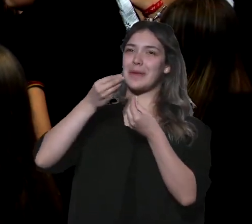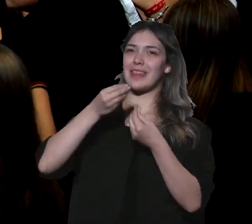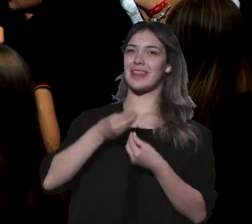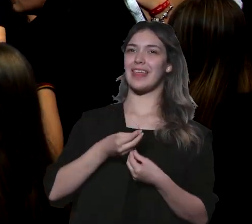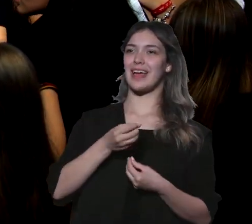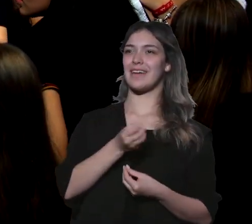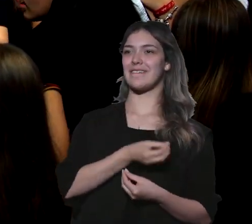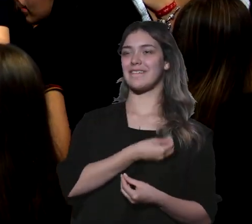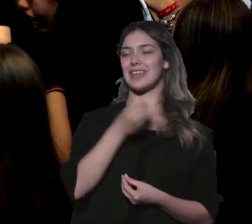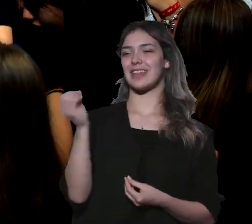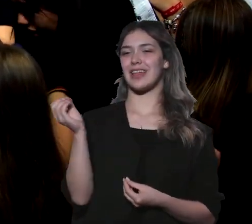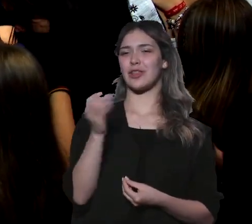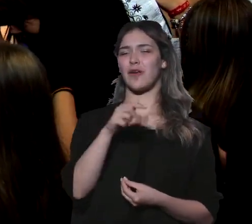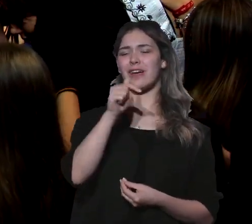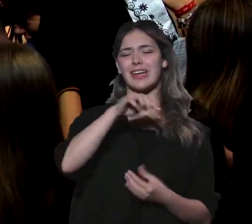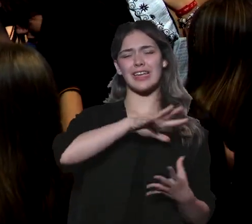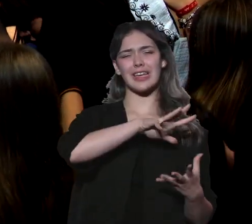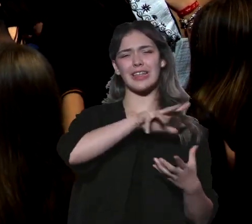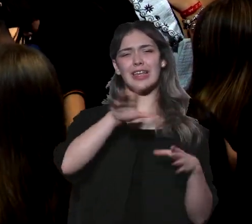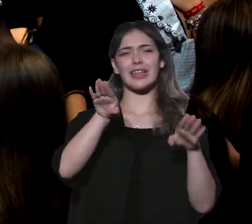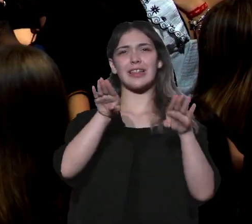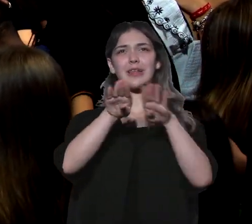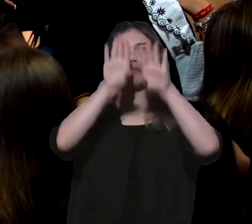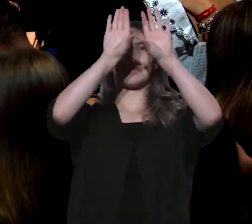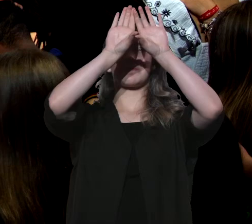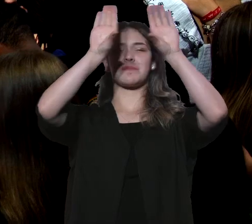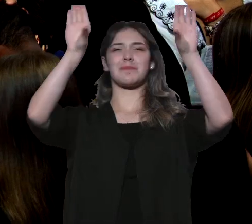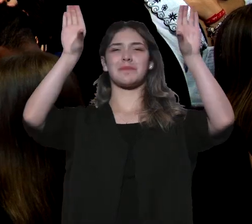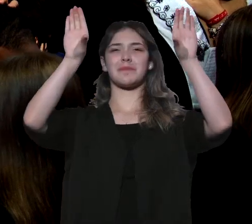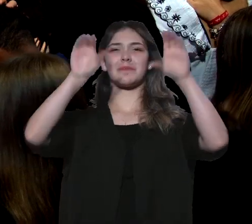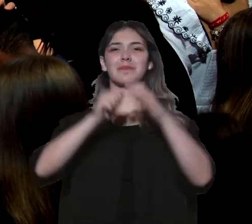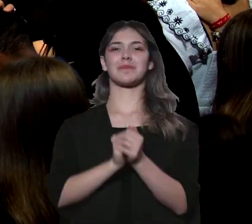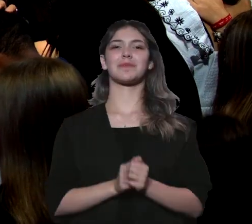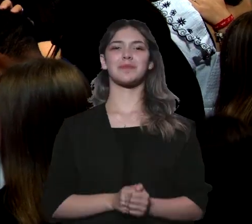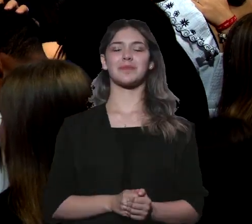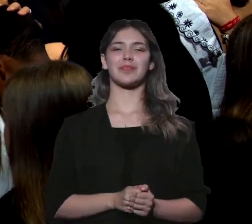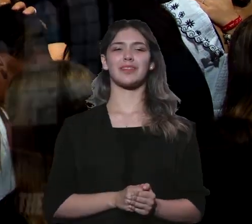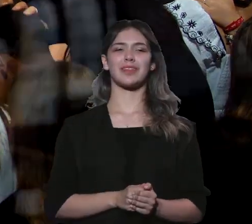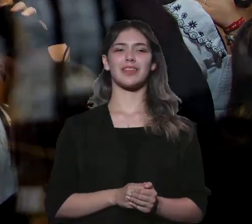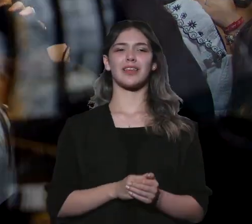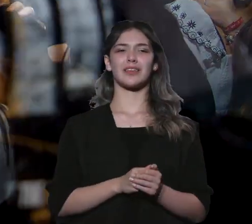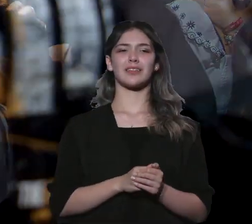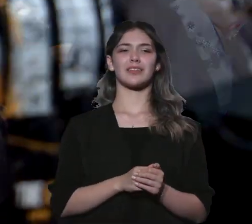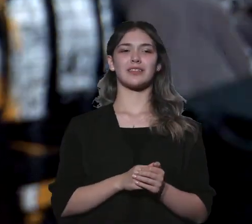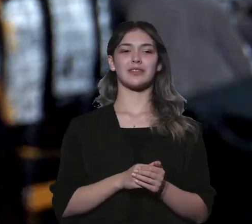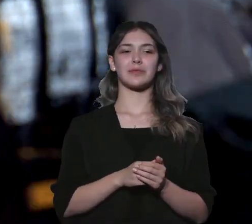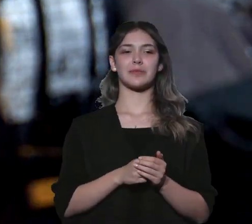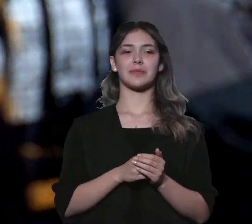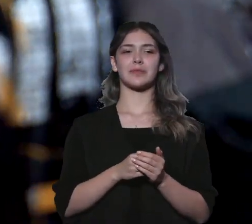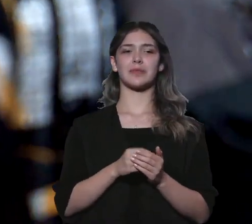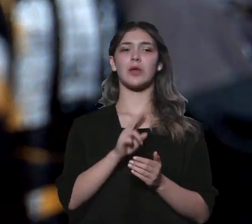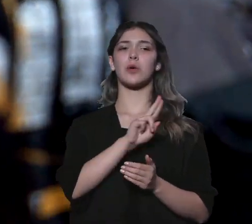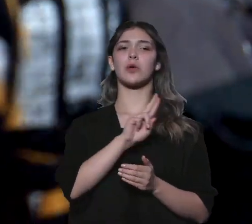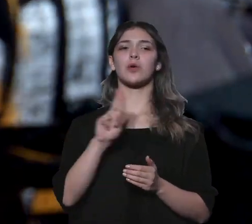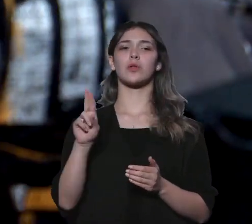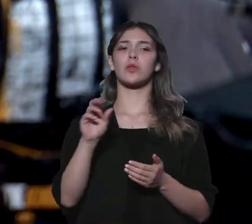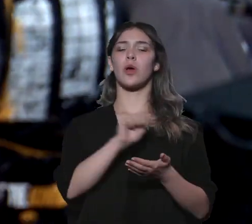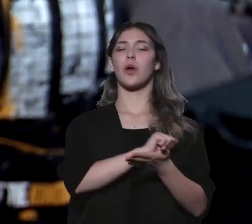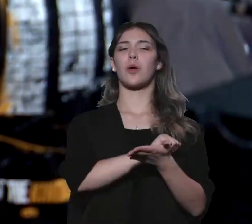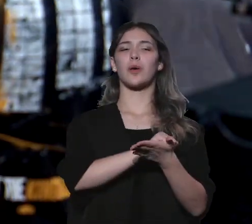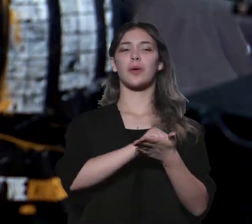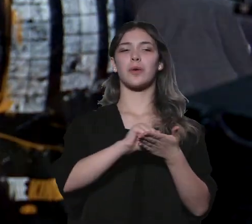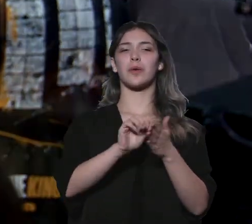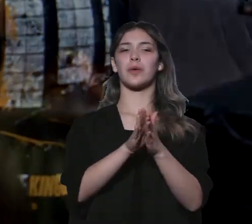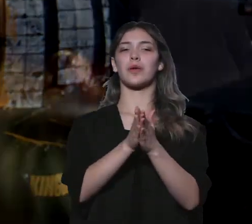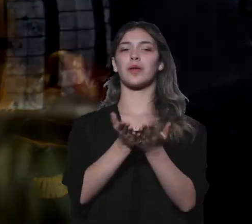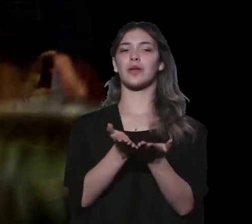aqui na terra e no céu. Escreve o meu nome no livro da vida e